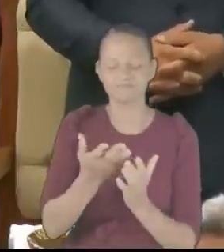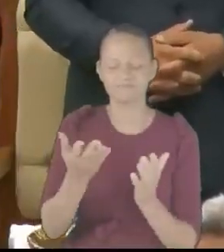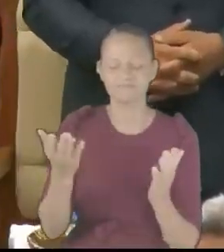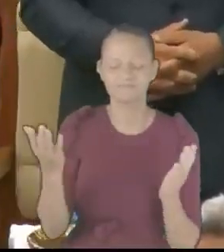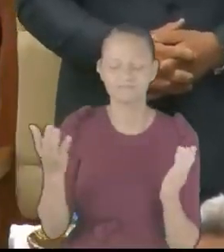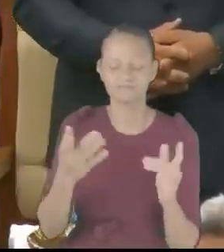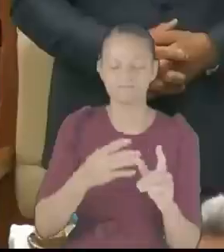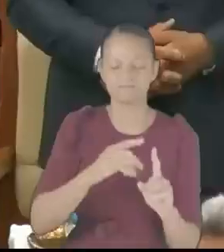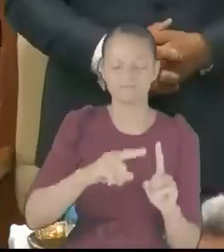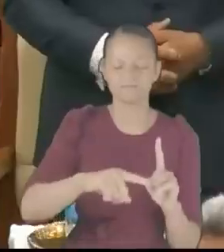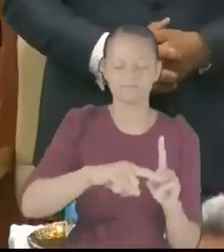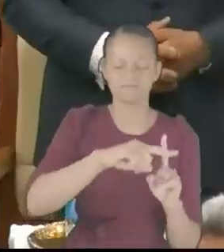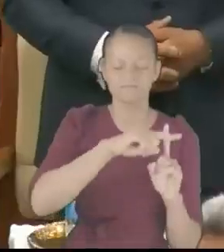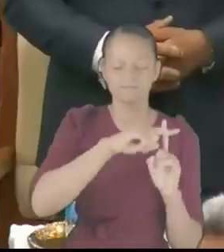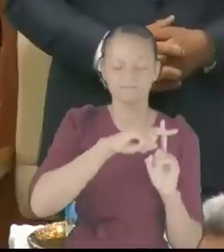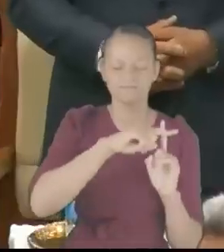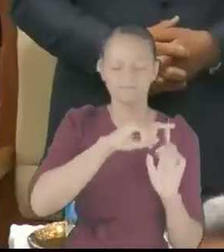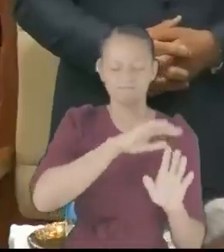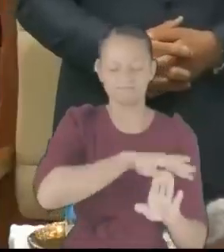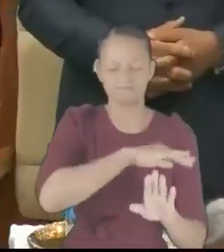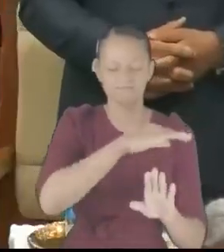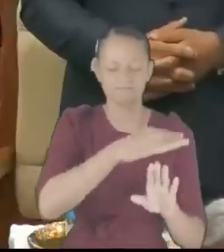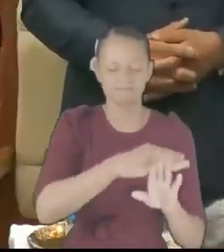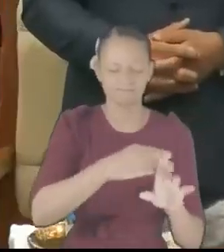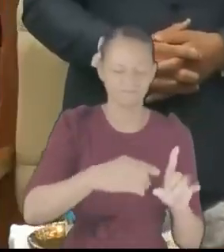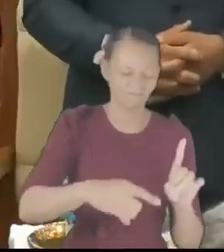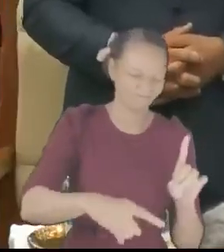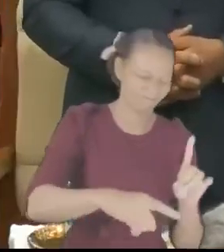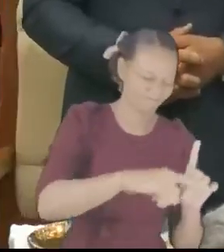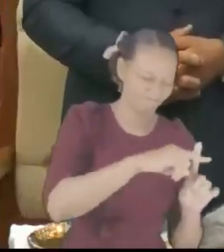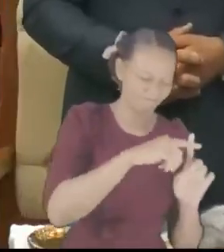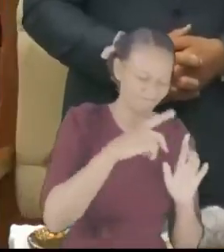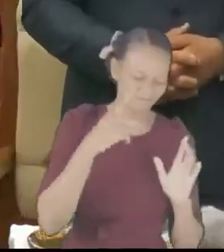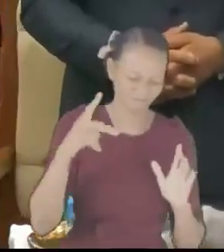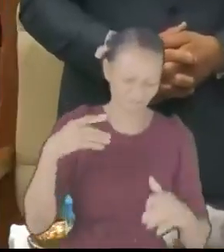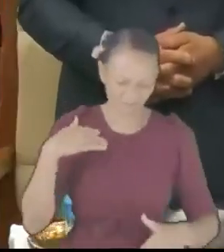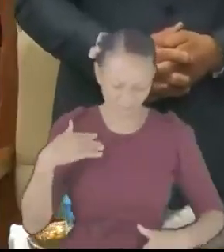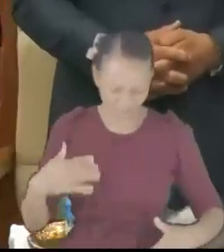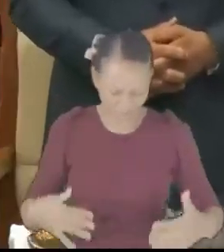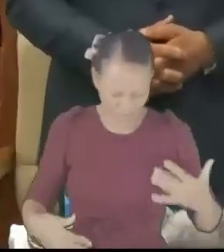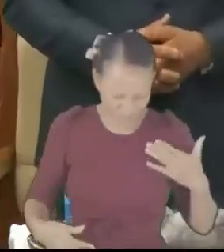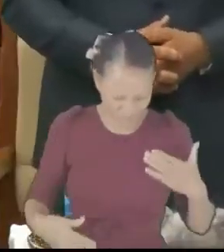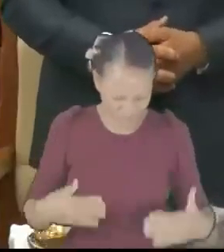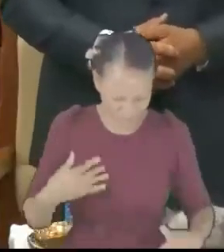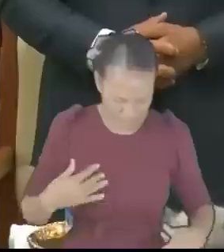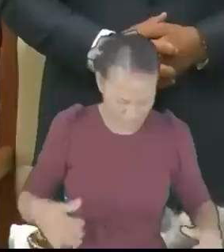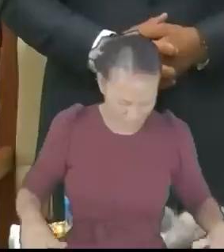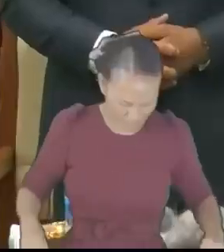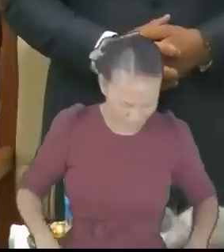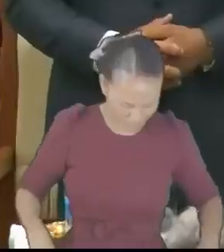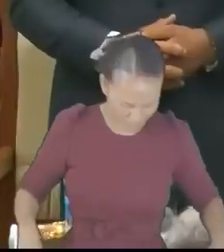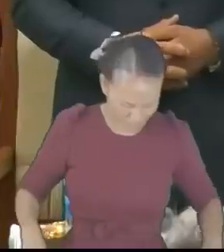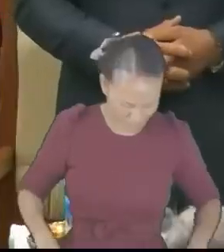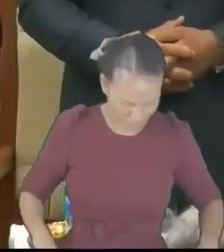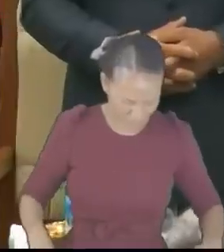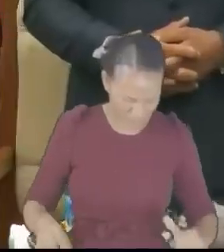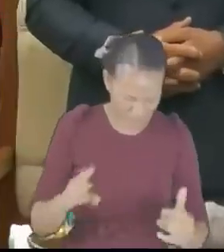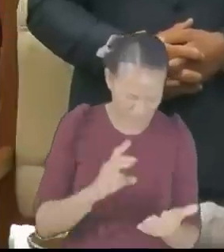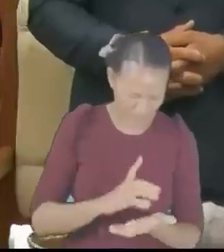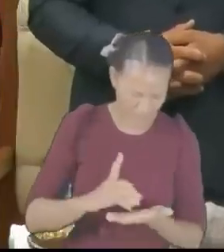na cruz do Calvário, Senhor. Seu corpo foi rasgado, ó Deus, por